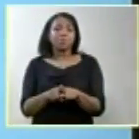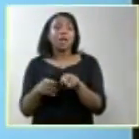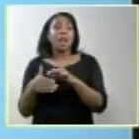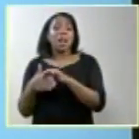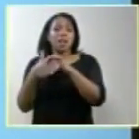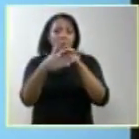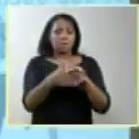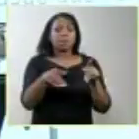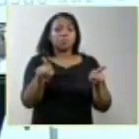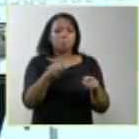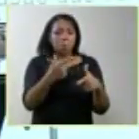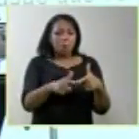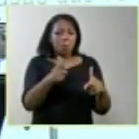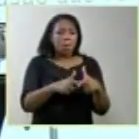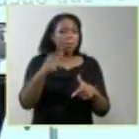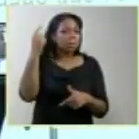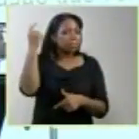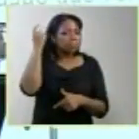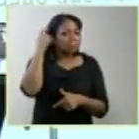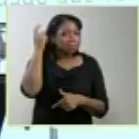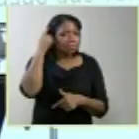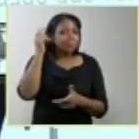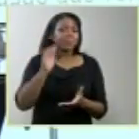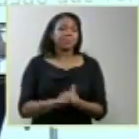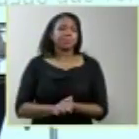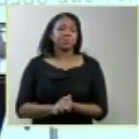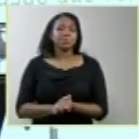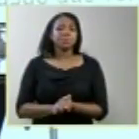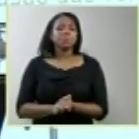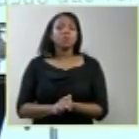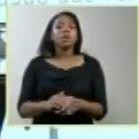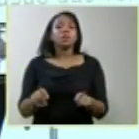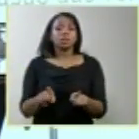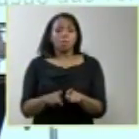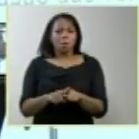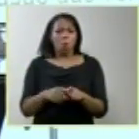à anencefalia. Ocorre então no 24º dia